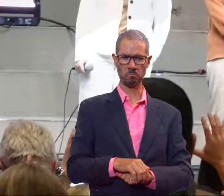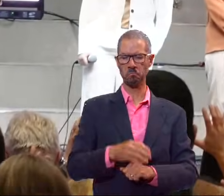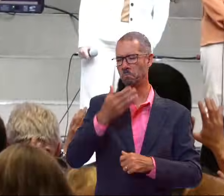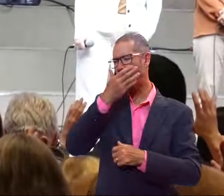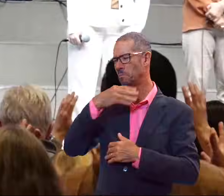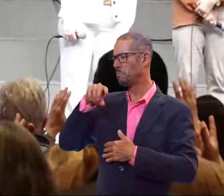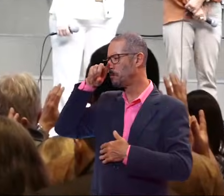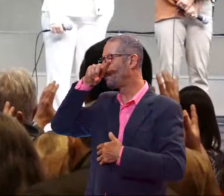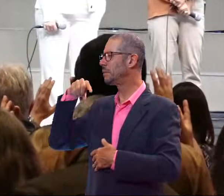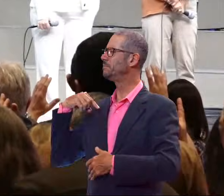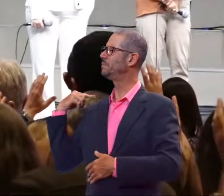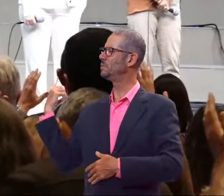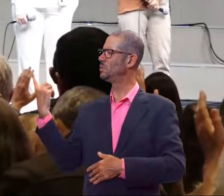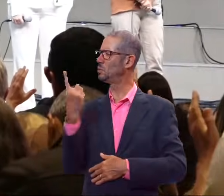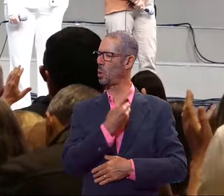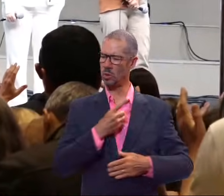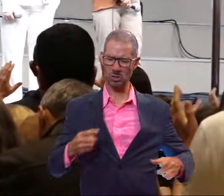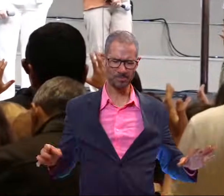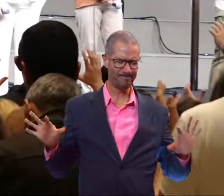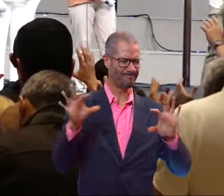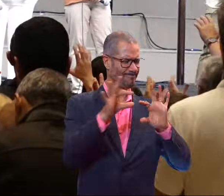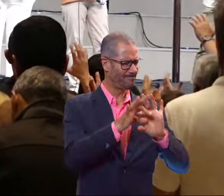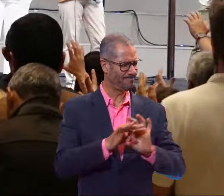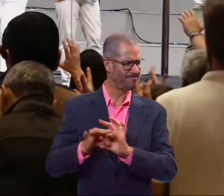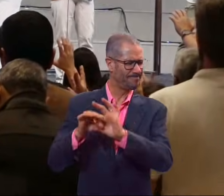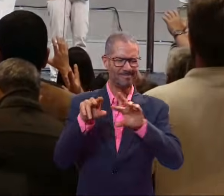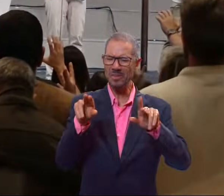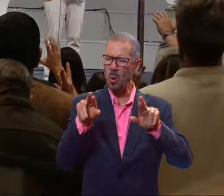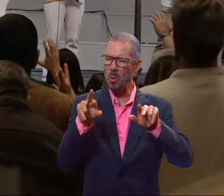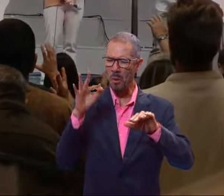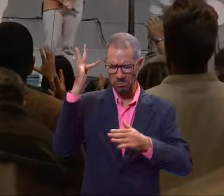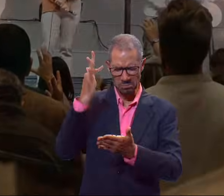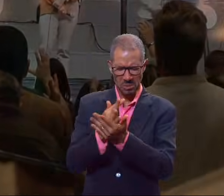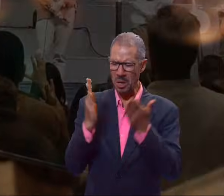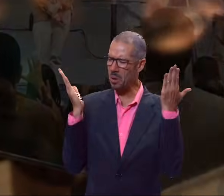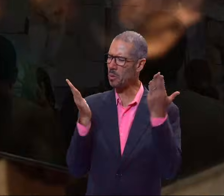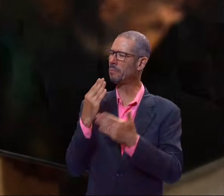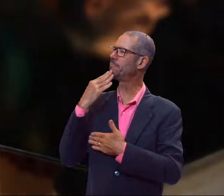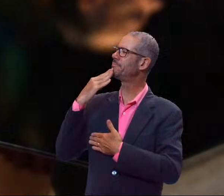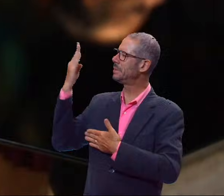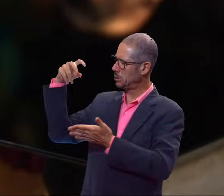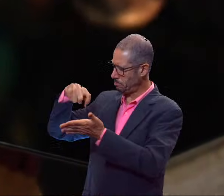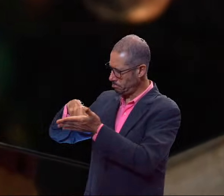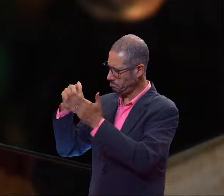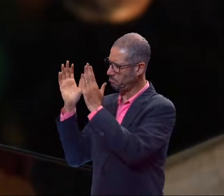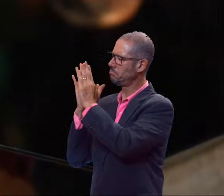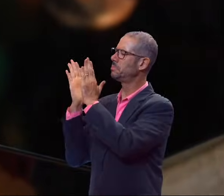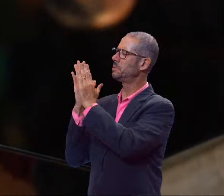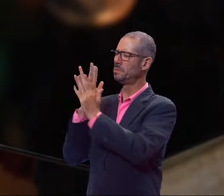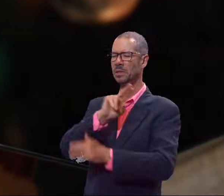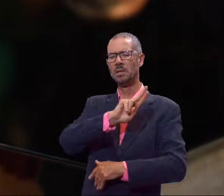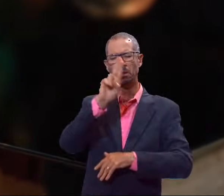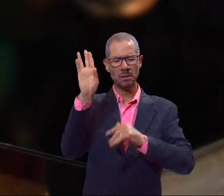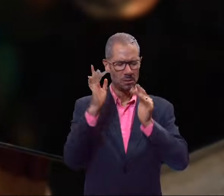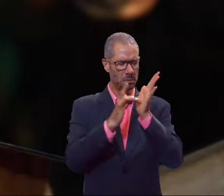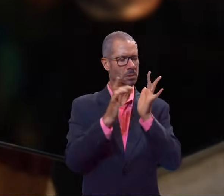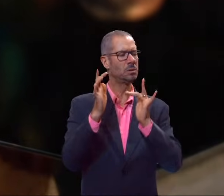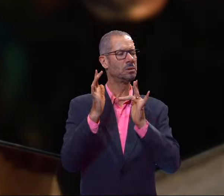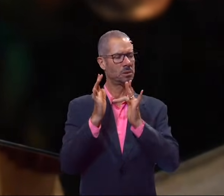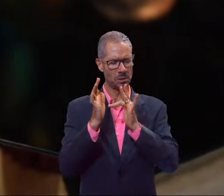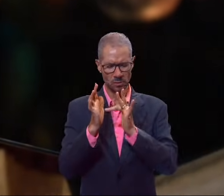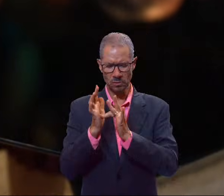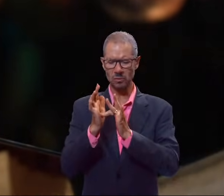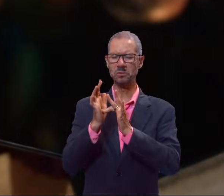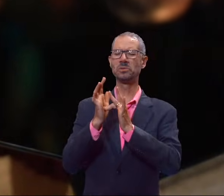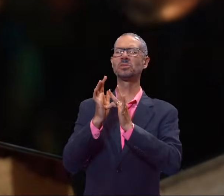Pai, nós nos ajuntamos aos nossos irmãos agora, para pedir, para clamar em nome de Jesus, para